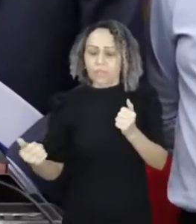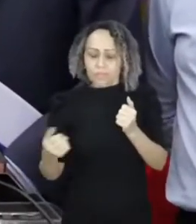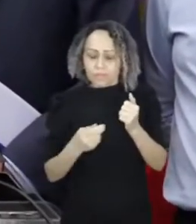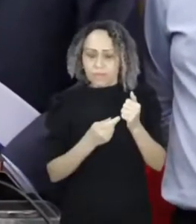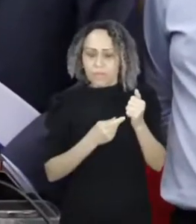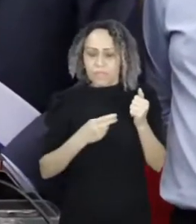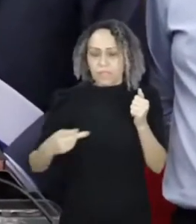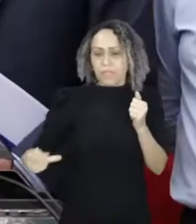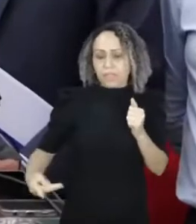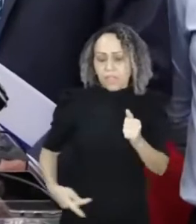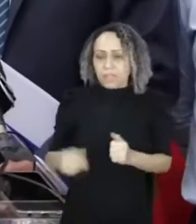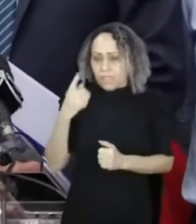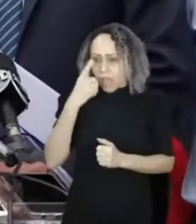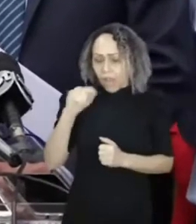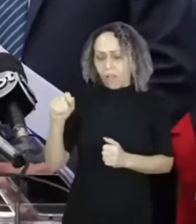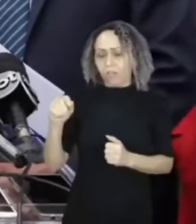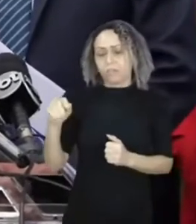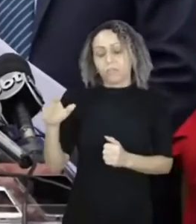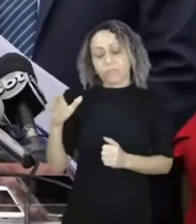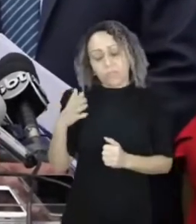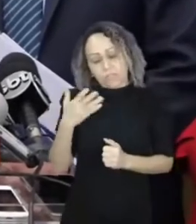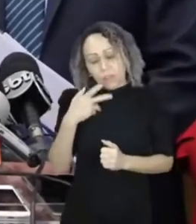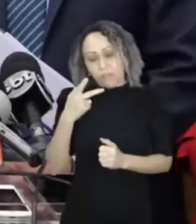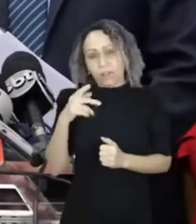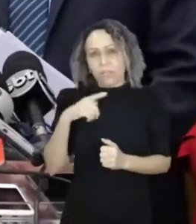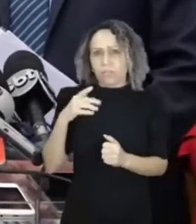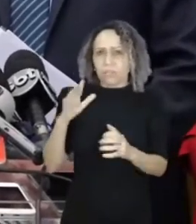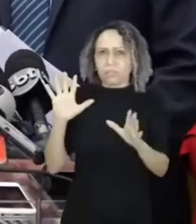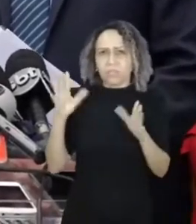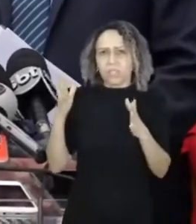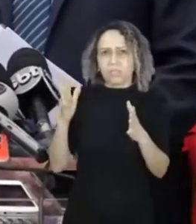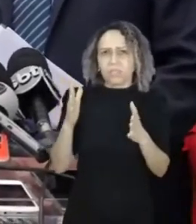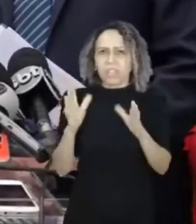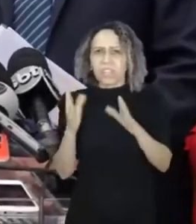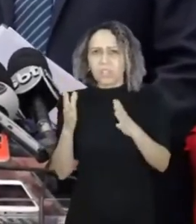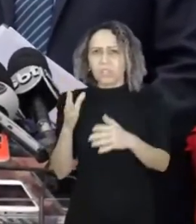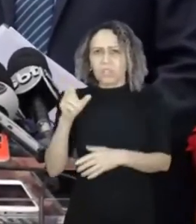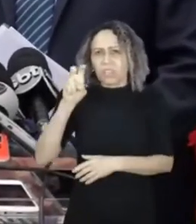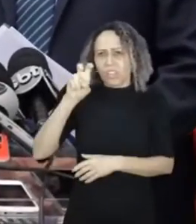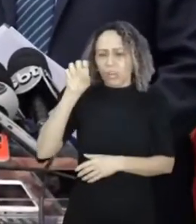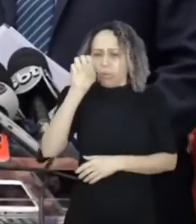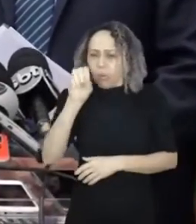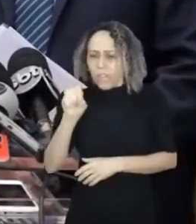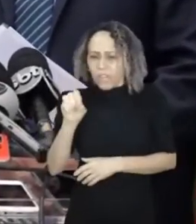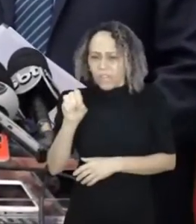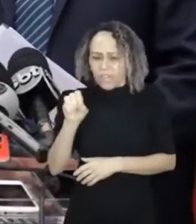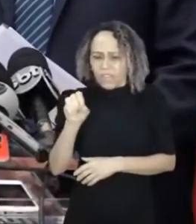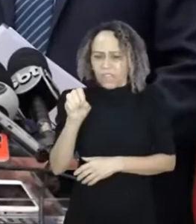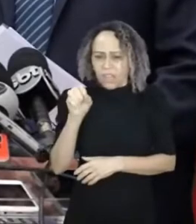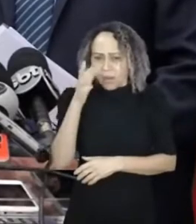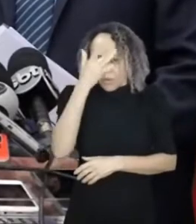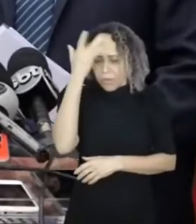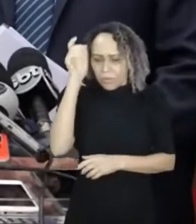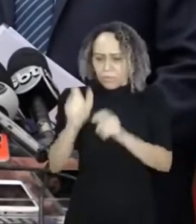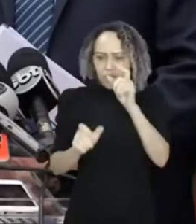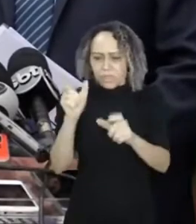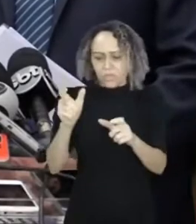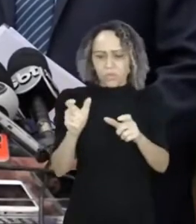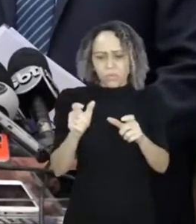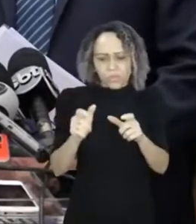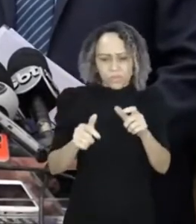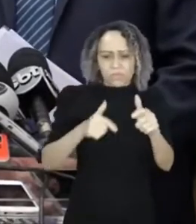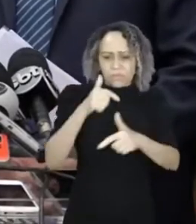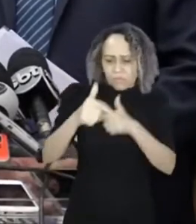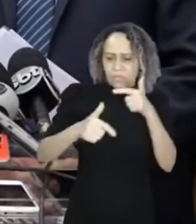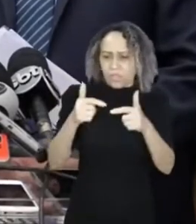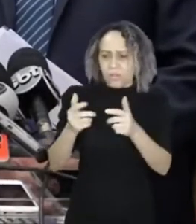nós vamos ter muitas pessoas que não necessariamente nomeadas nesses cargos, mas que vão estar trabalhando na transição como